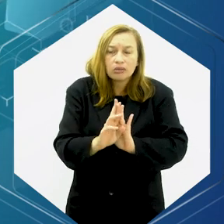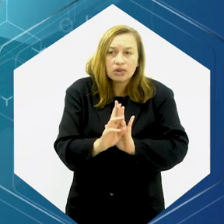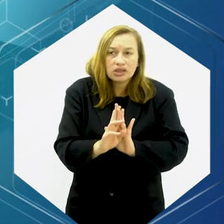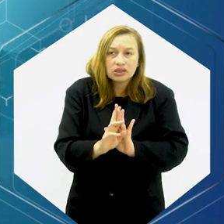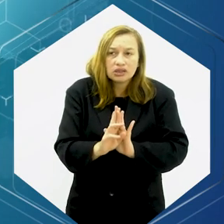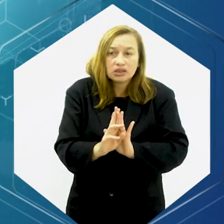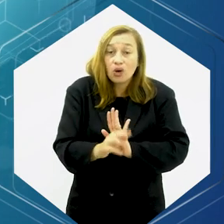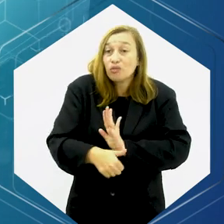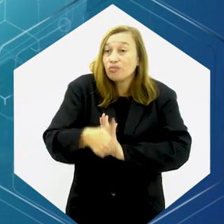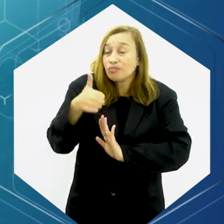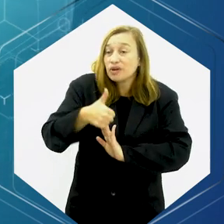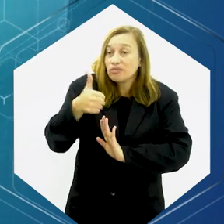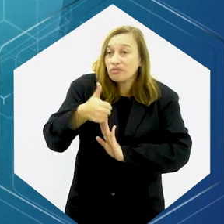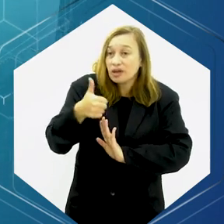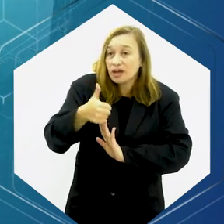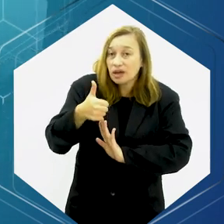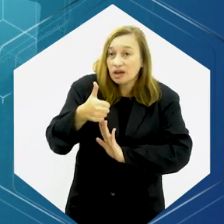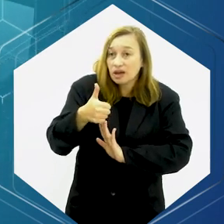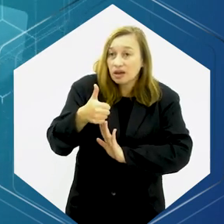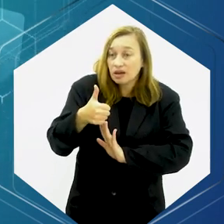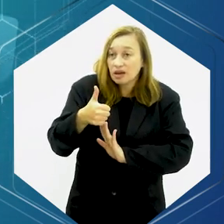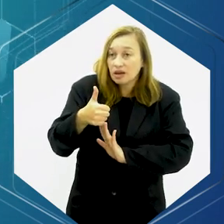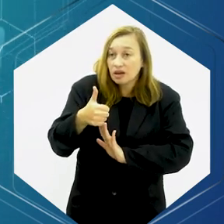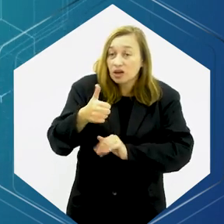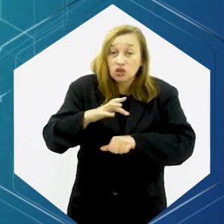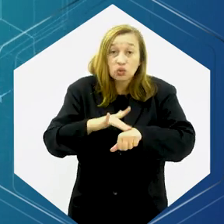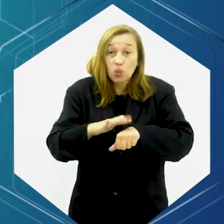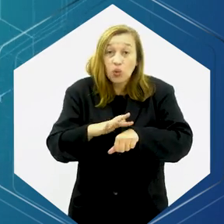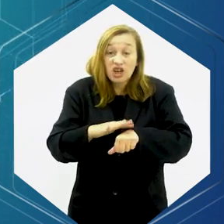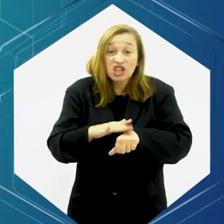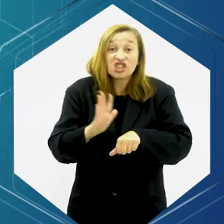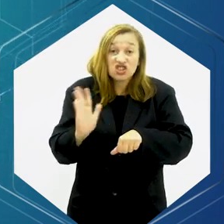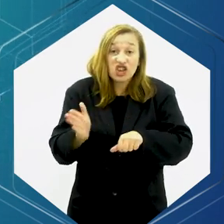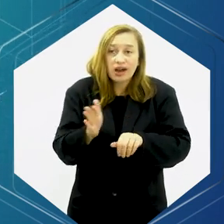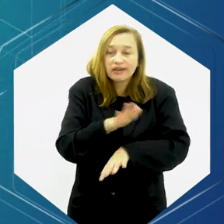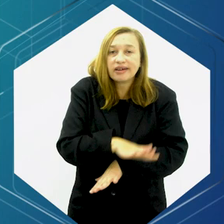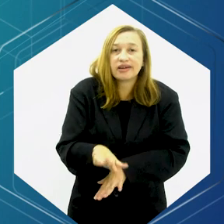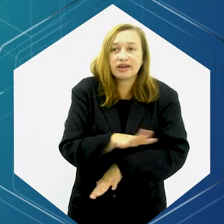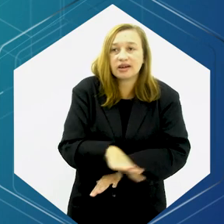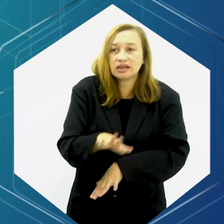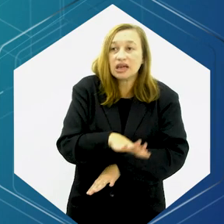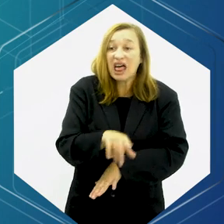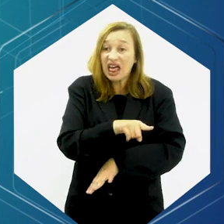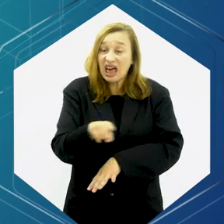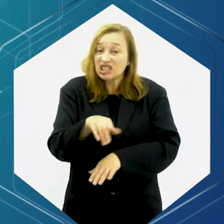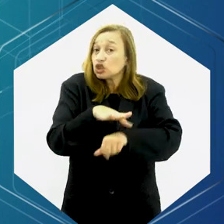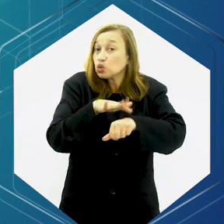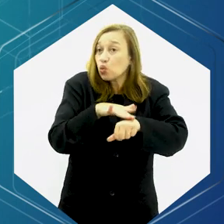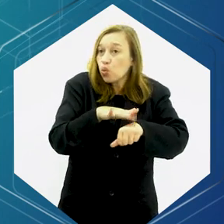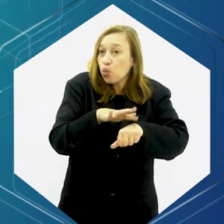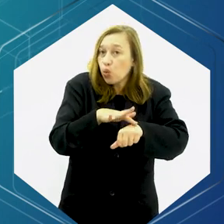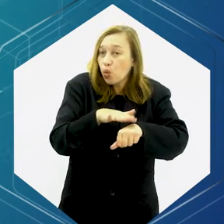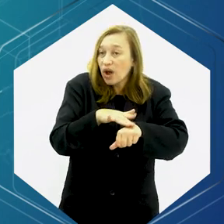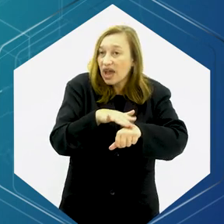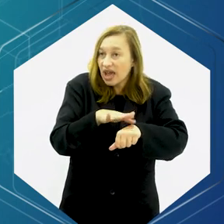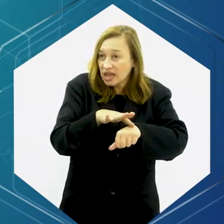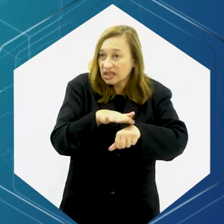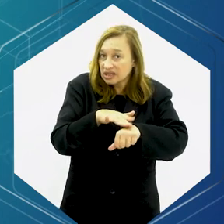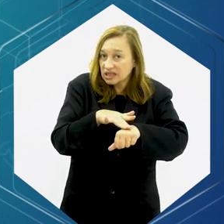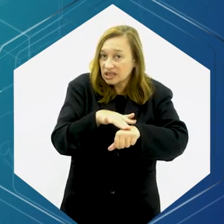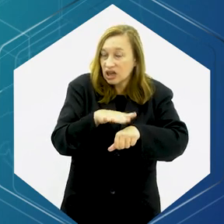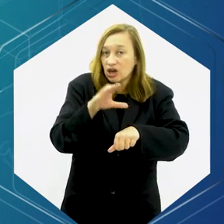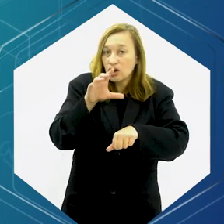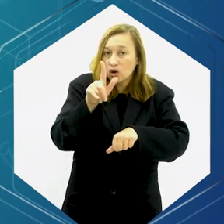estão apresentando esses primeiros sinais ainda na infância né então antes a a essas doenças crônicas não